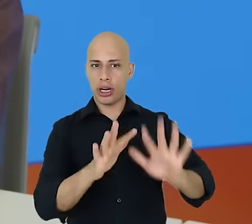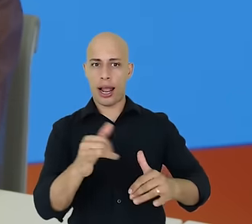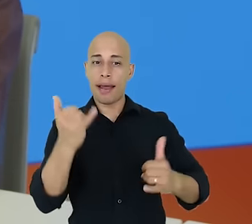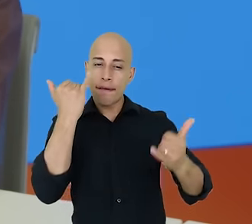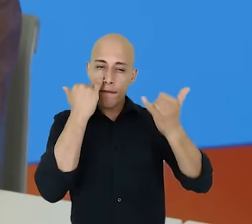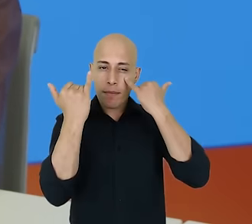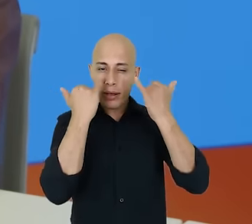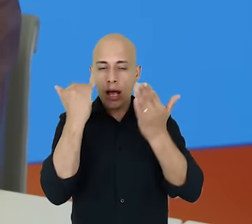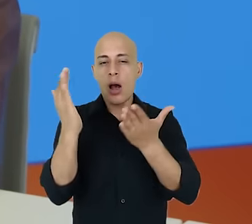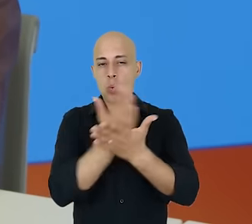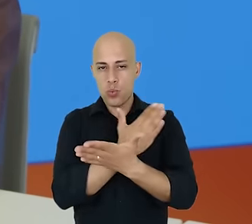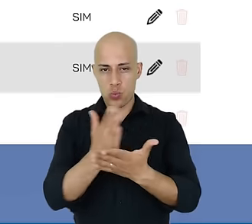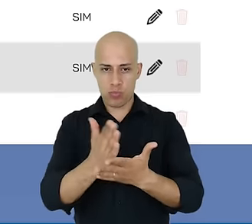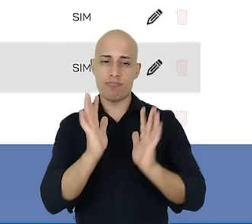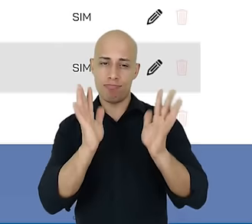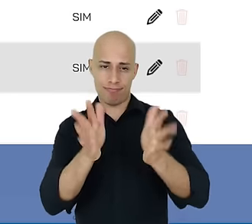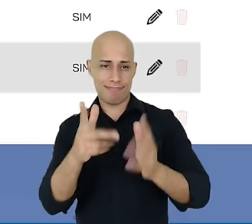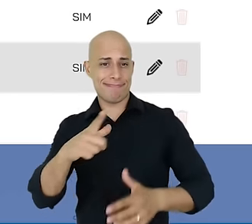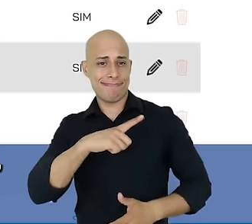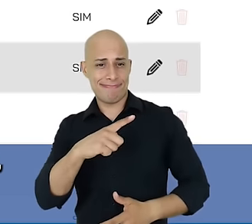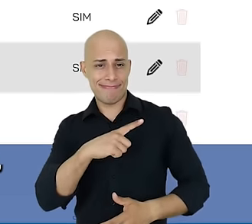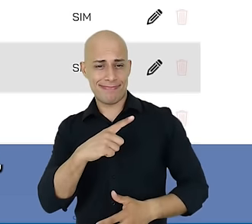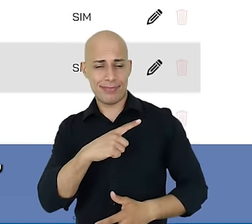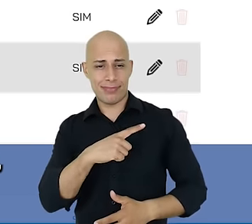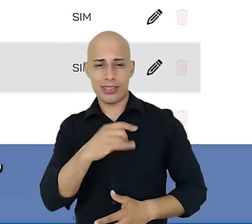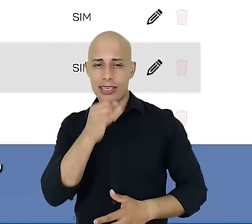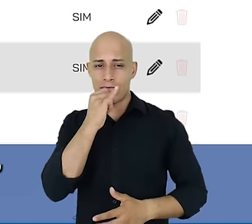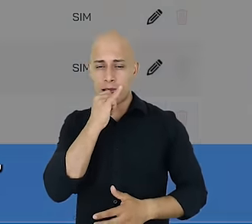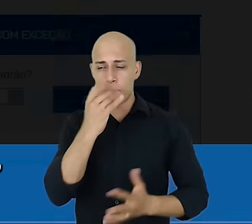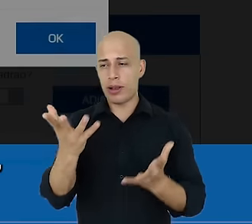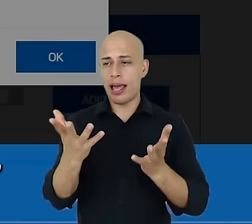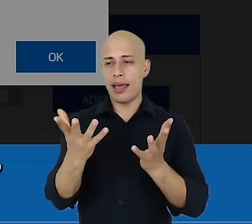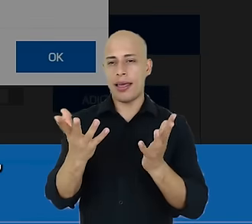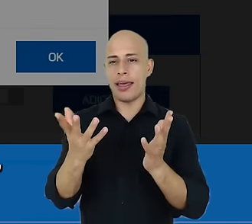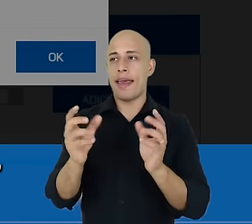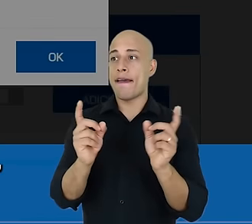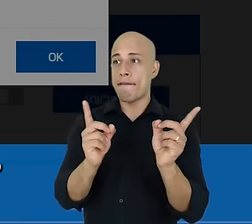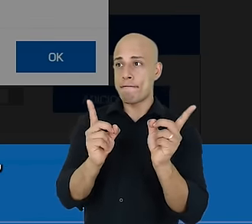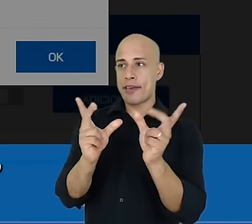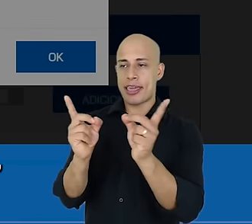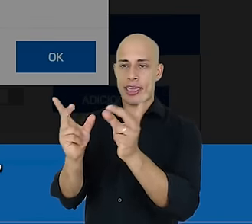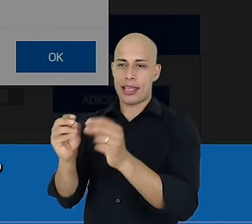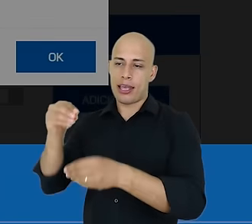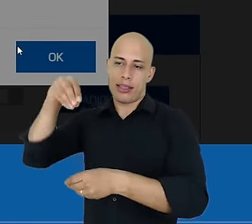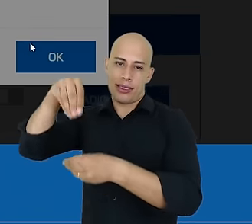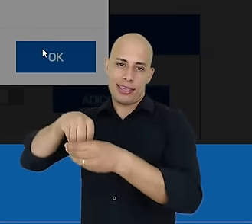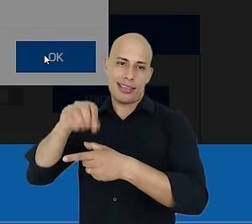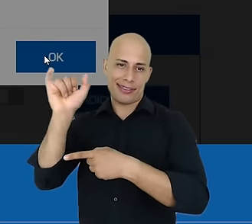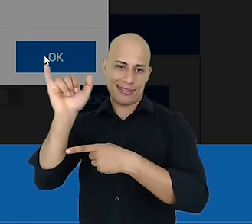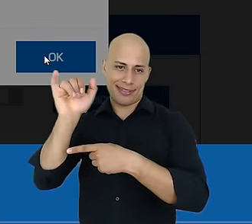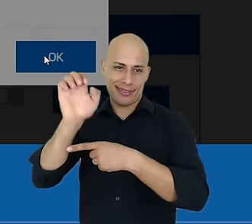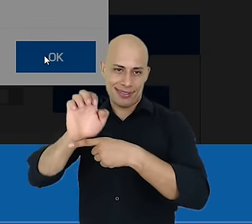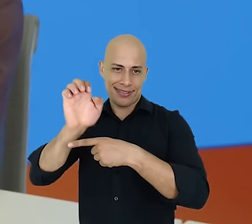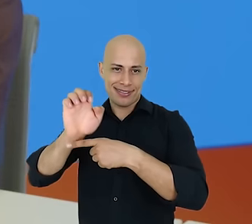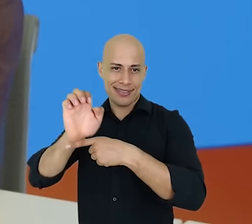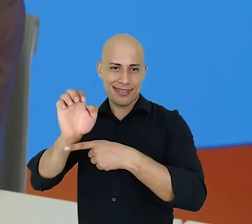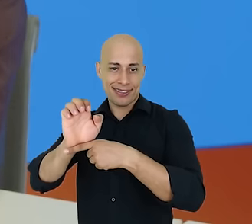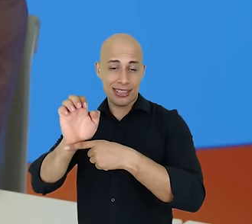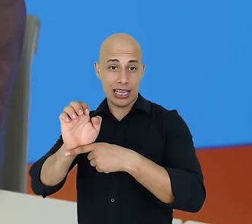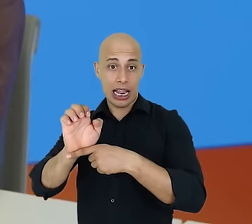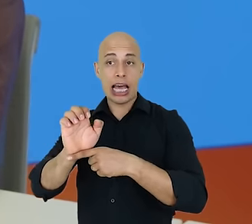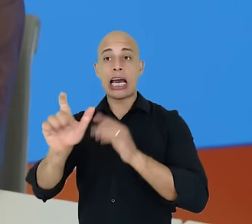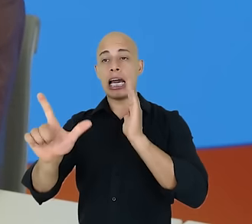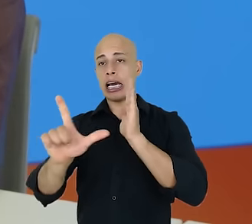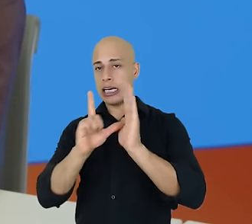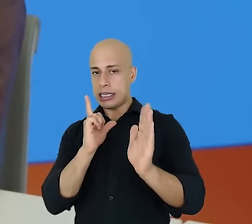falar se eu selecionar lá no momento da emissão da nota que é uma venda dentro do Estado eu preciso já ter eh orientado